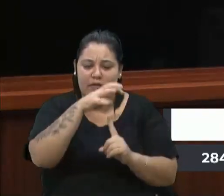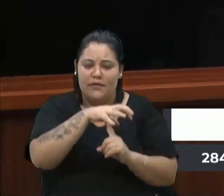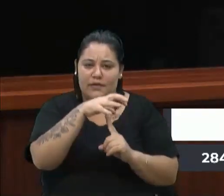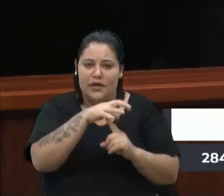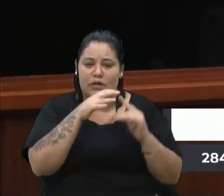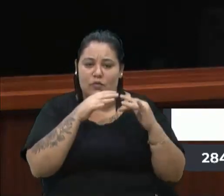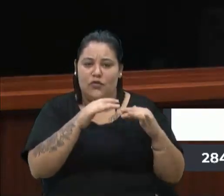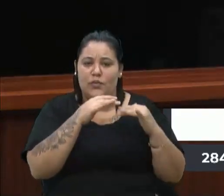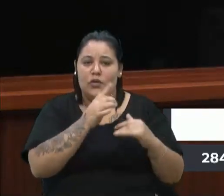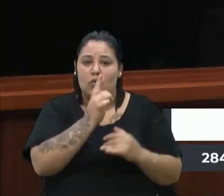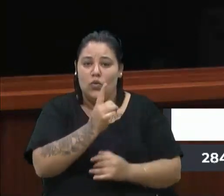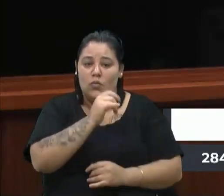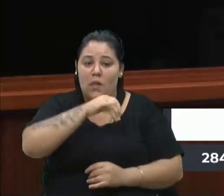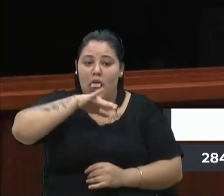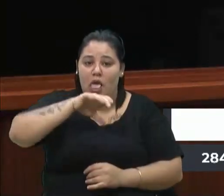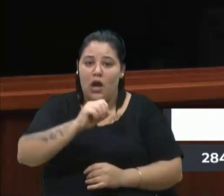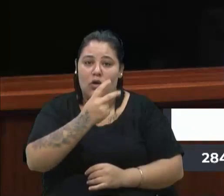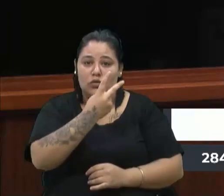cerca de